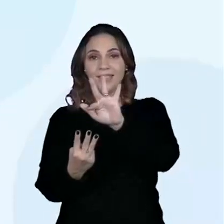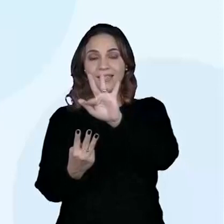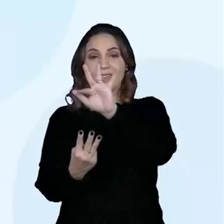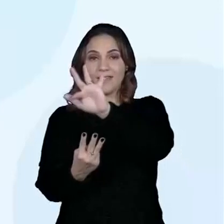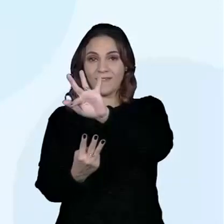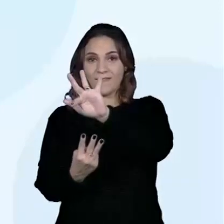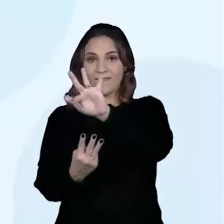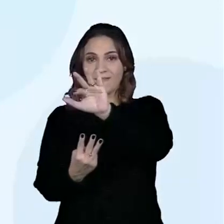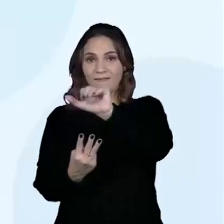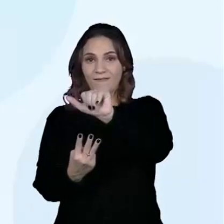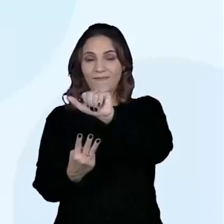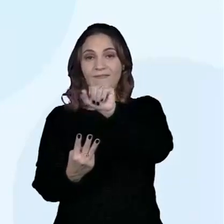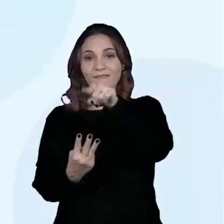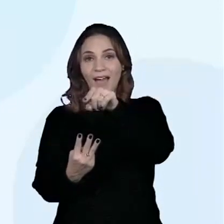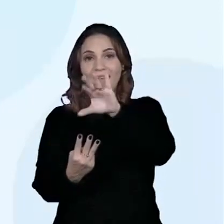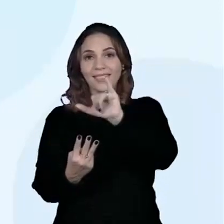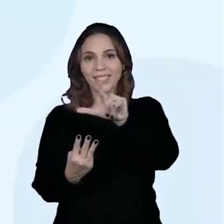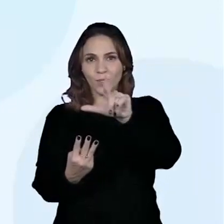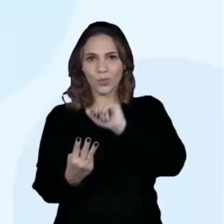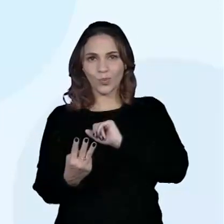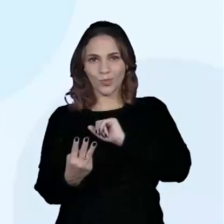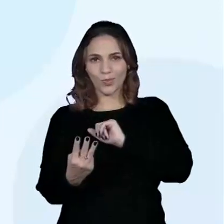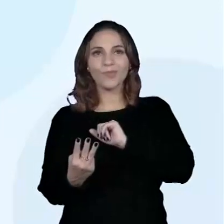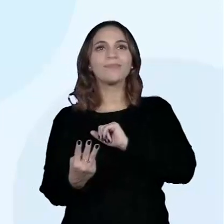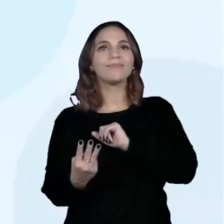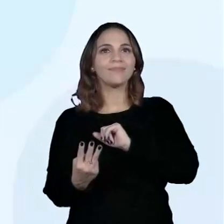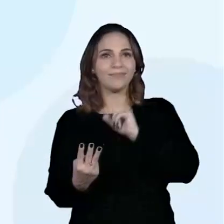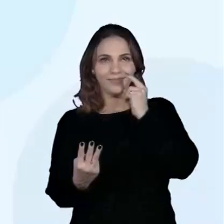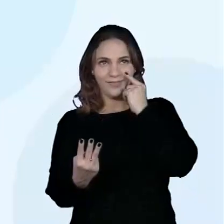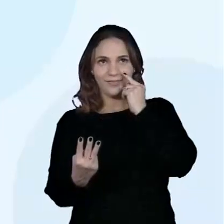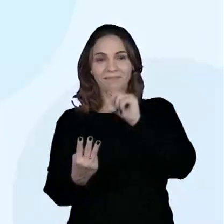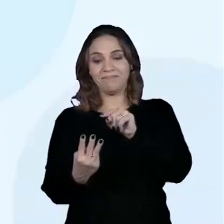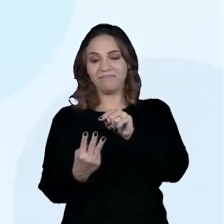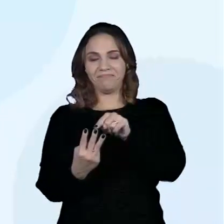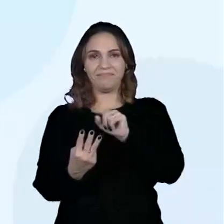com L. Olha o L aqui.